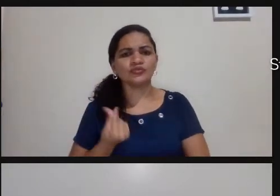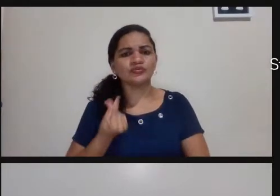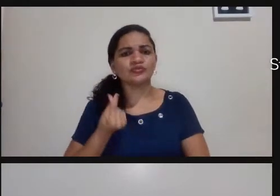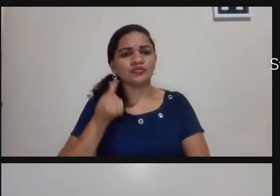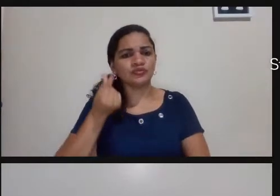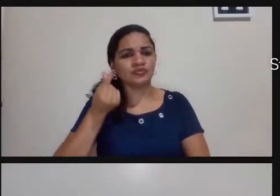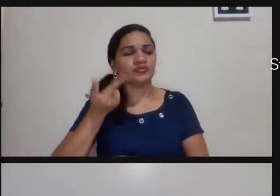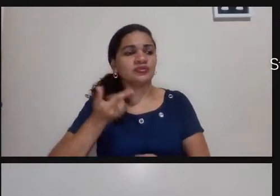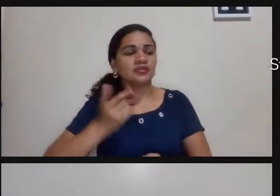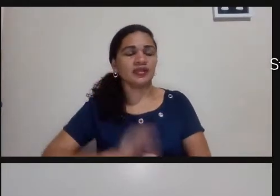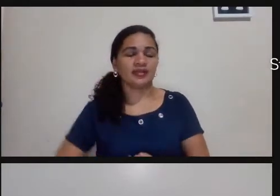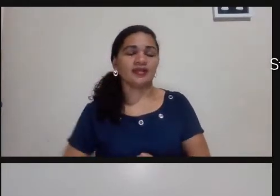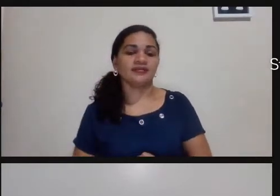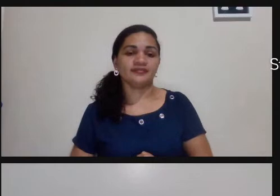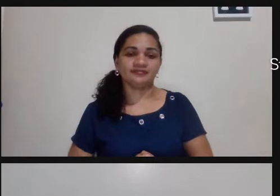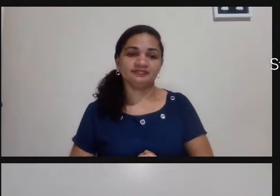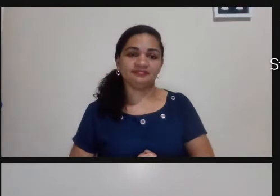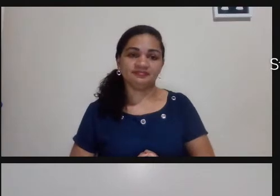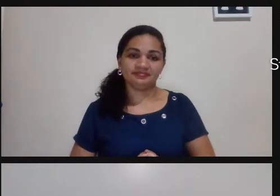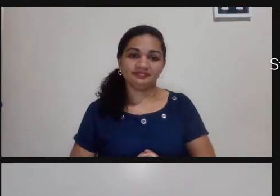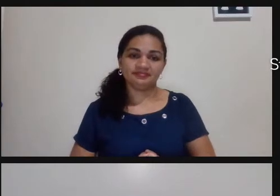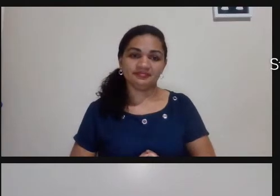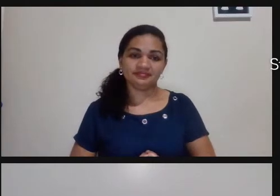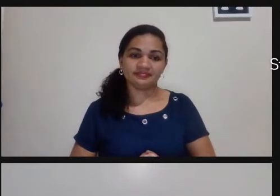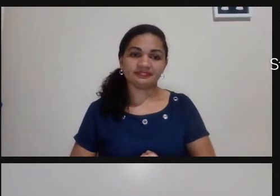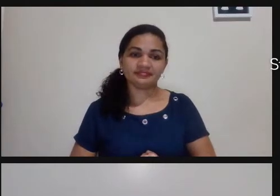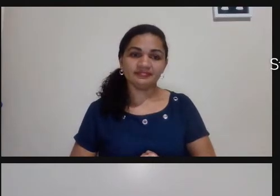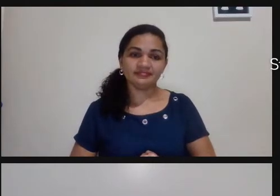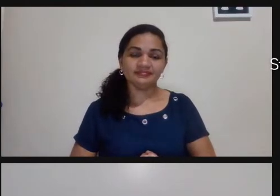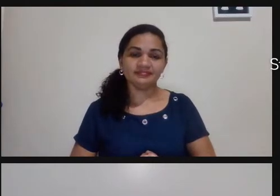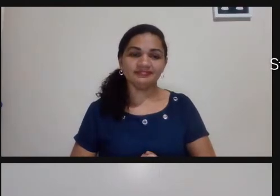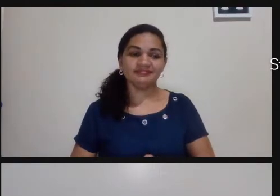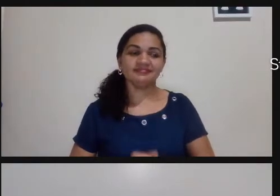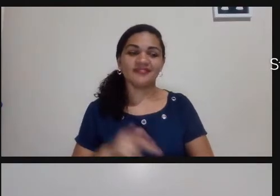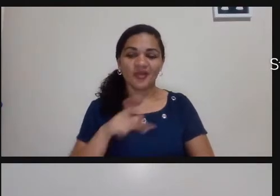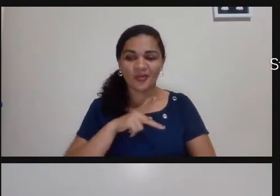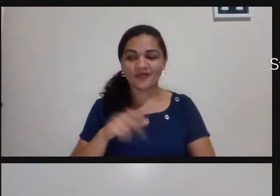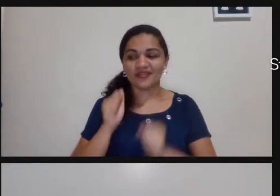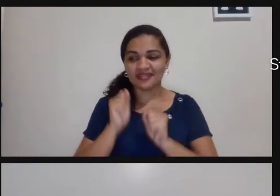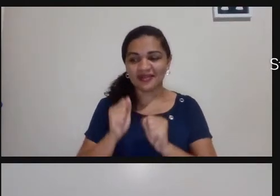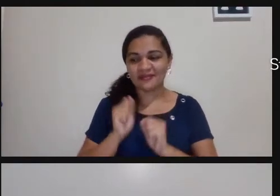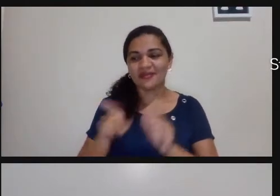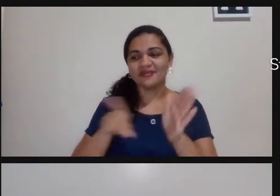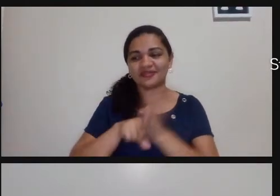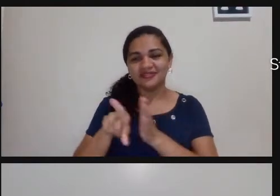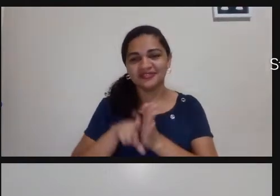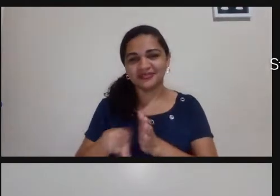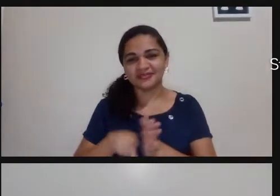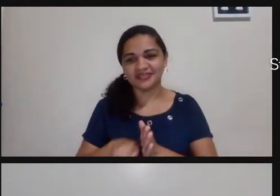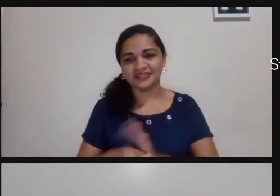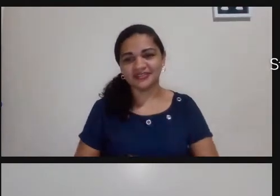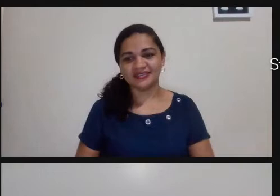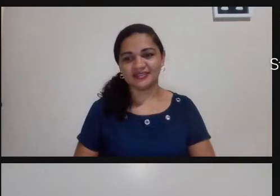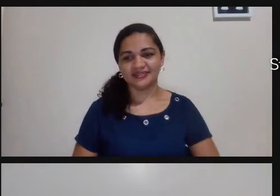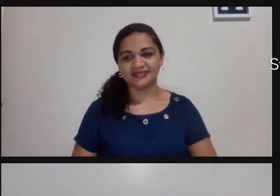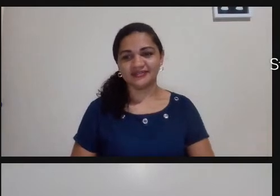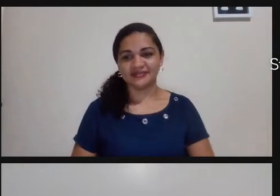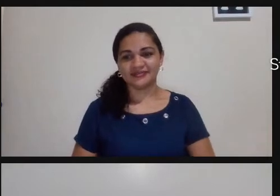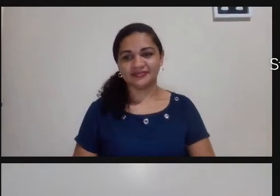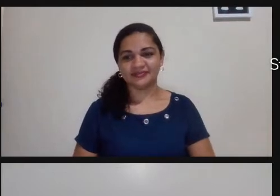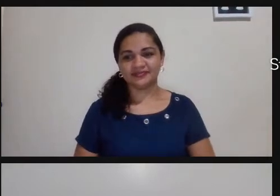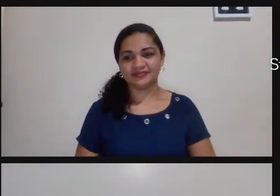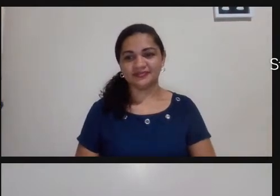Edson vai responder que ele trabalha na parte elétrica ele não fala que é só segurança a gente espera aí um pouquinho aqui mas